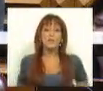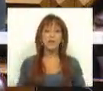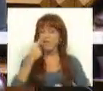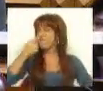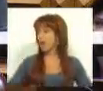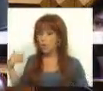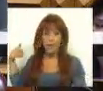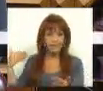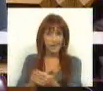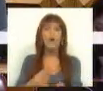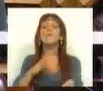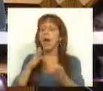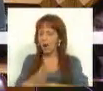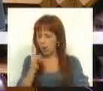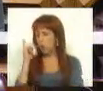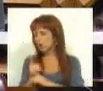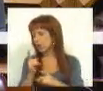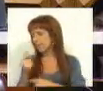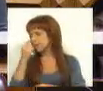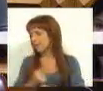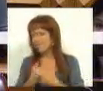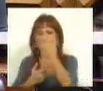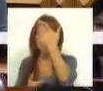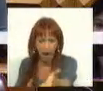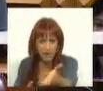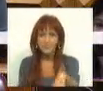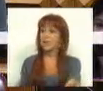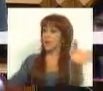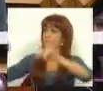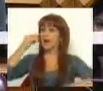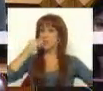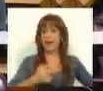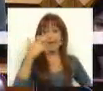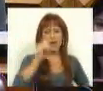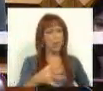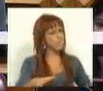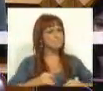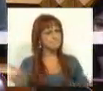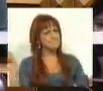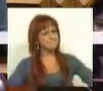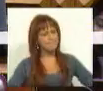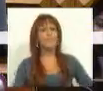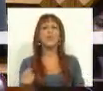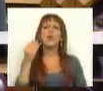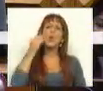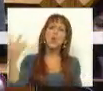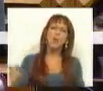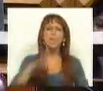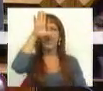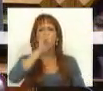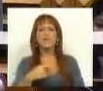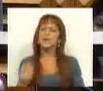falhou até agora e que vai continuar a falhar, é ainda mais errado e mais inaceitável a forma como o